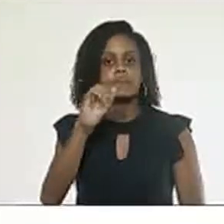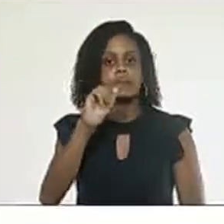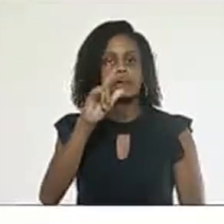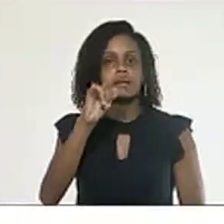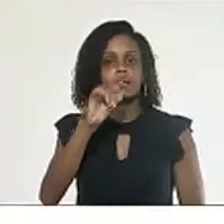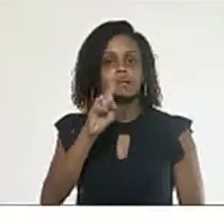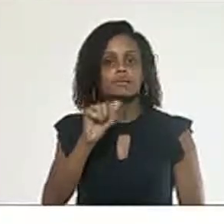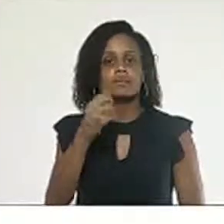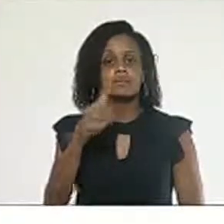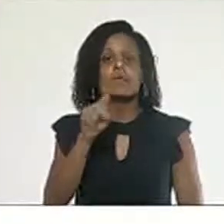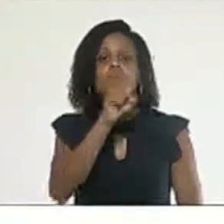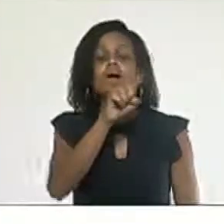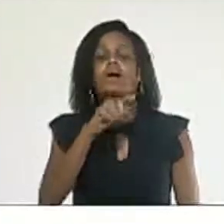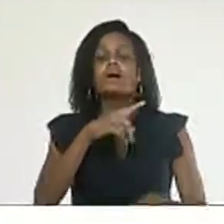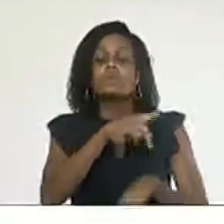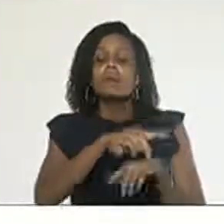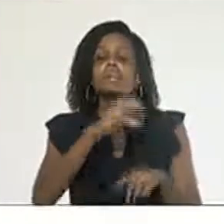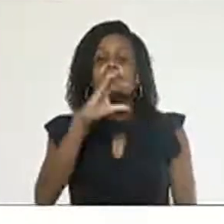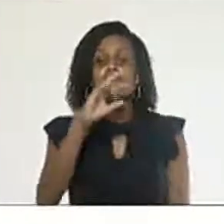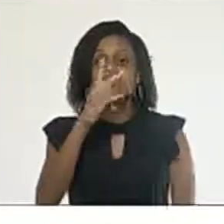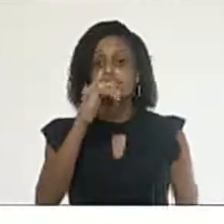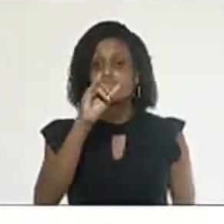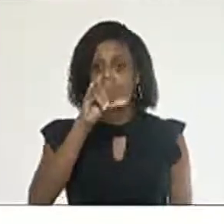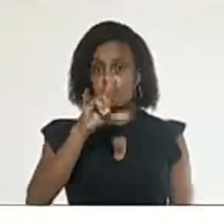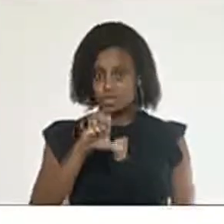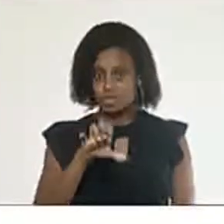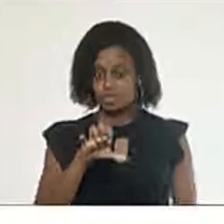E lembrar, senhor presidente, que hoje,